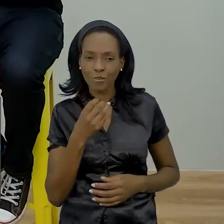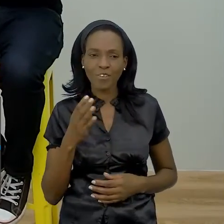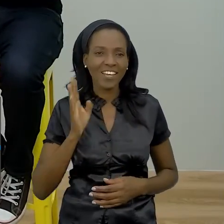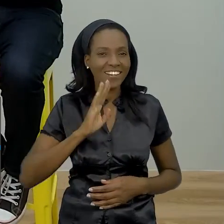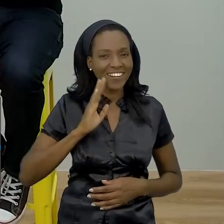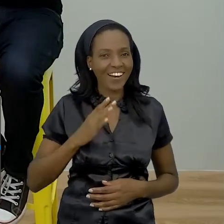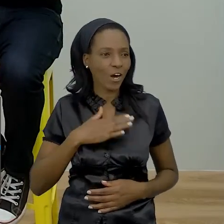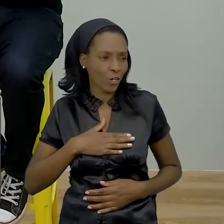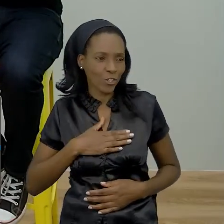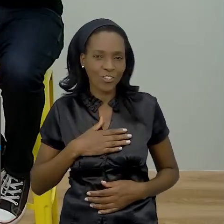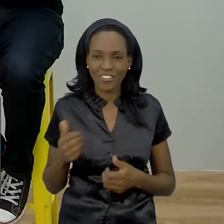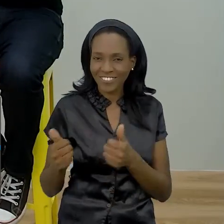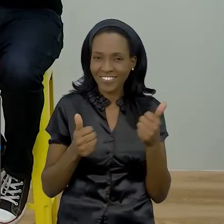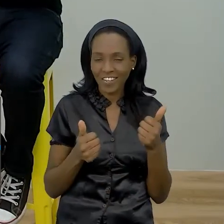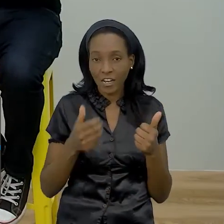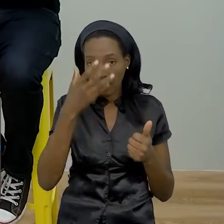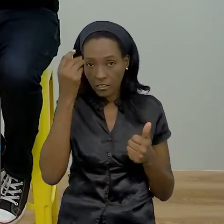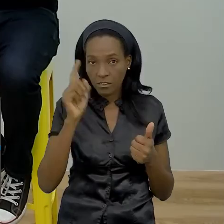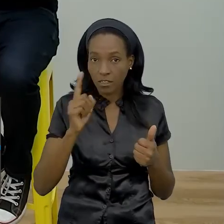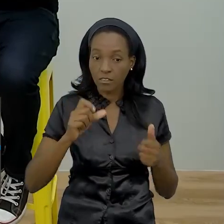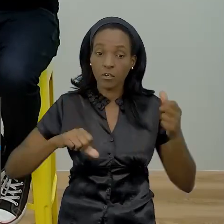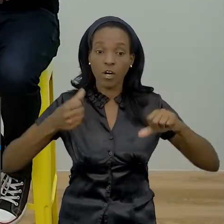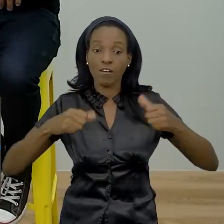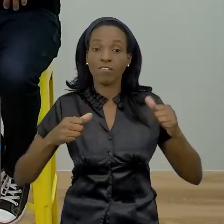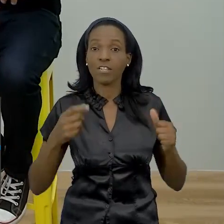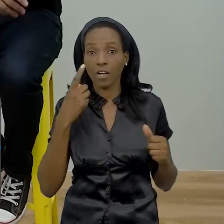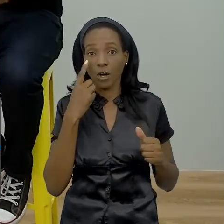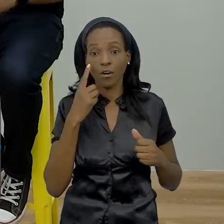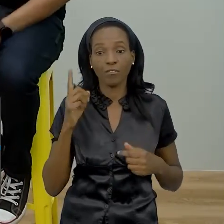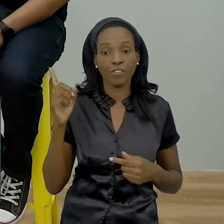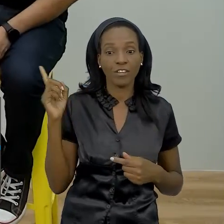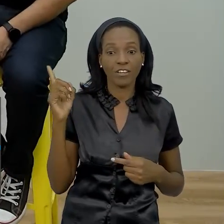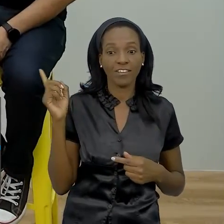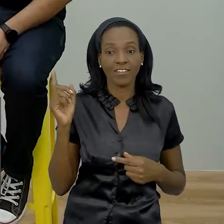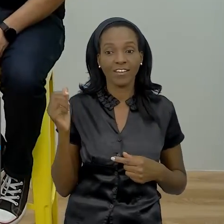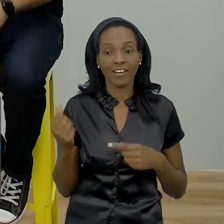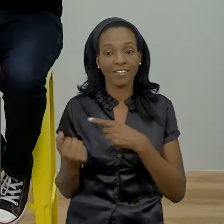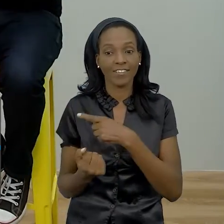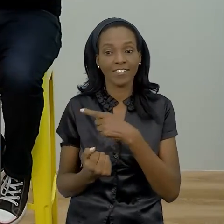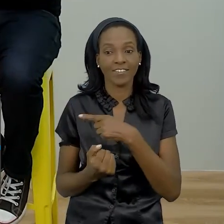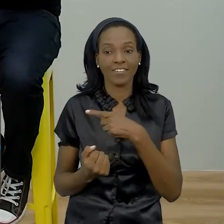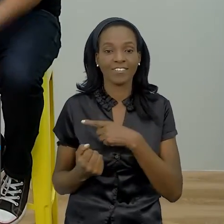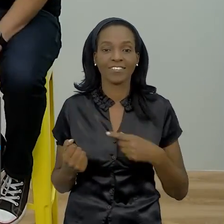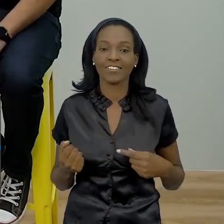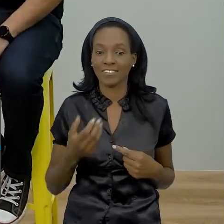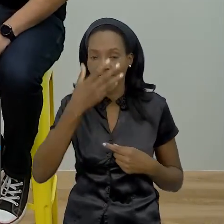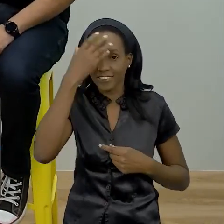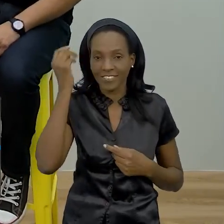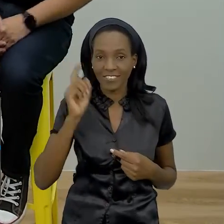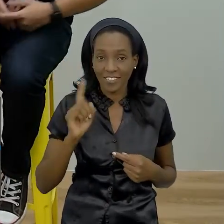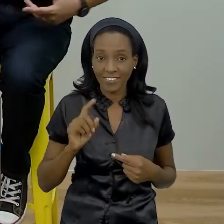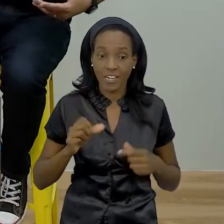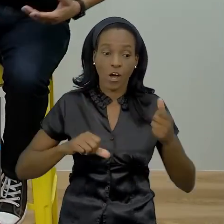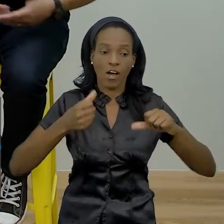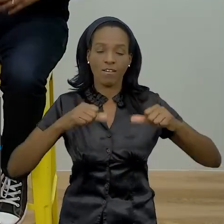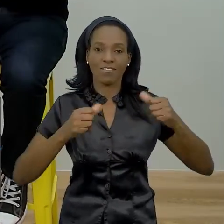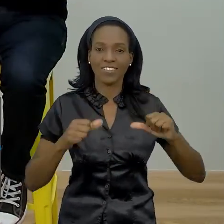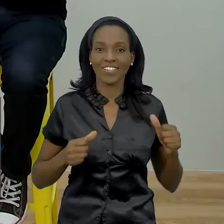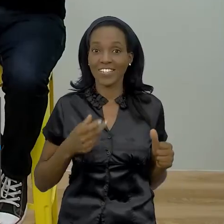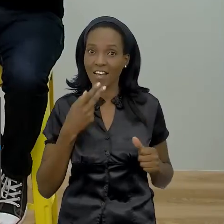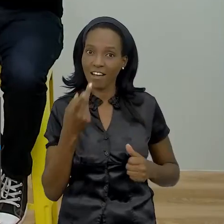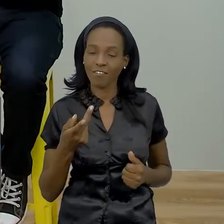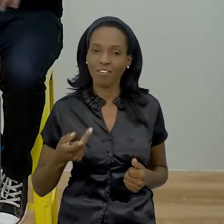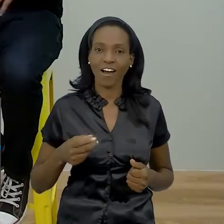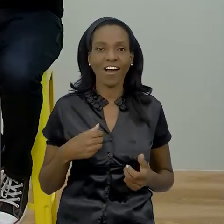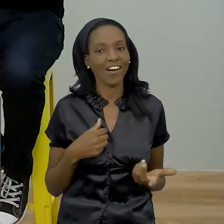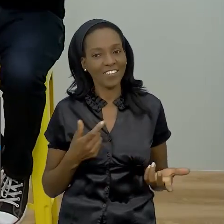Olha, não esqueçam de você avaliar a nossa aula. Tá aparecendo aqui, ó. Vou contratar você, irmão. Não esqueça de fazer isso, tá certo? Avalie. Diga o que você achou. O Mauro